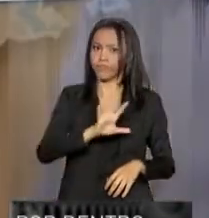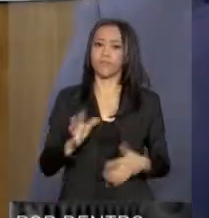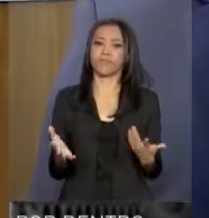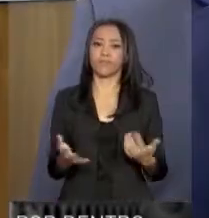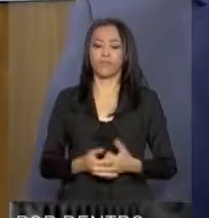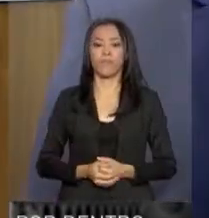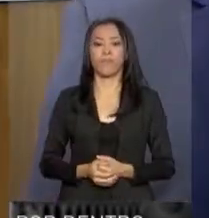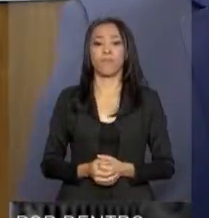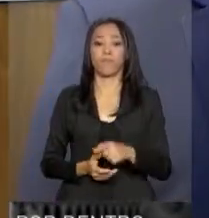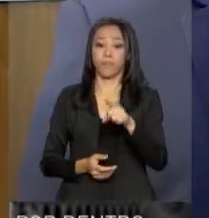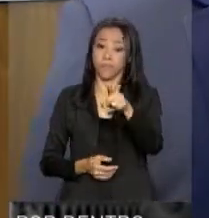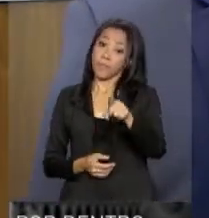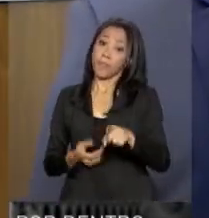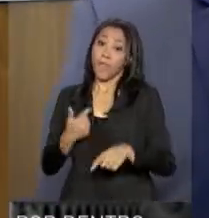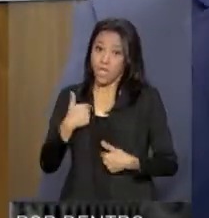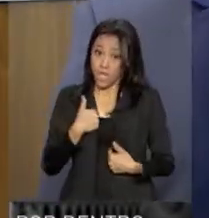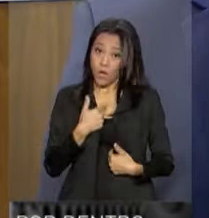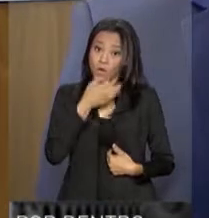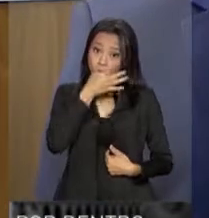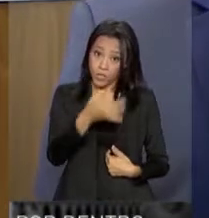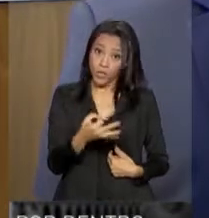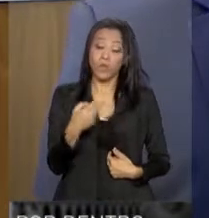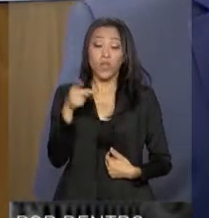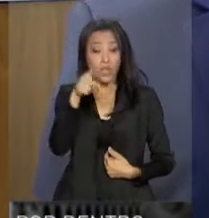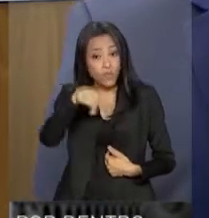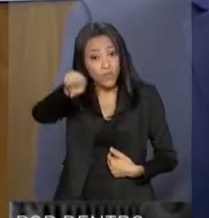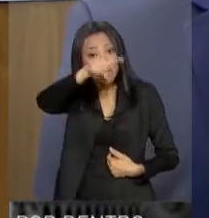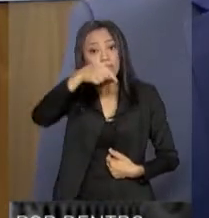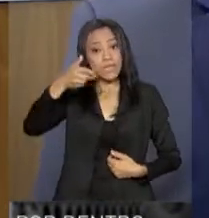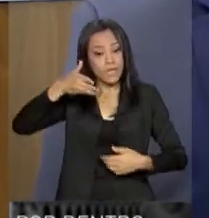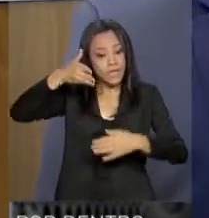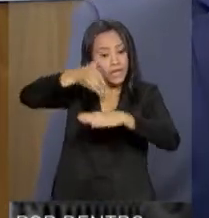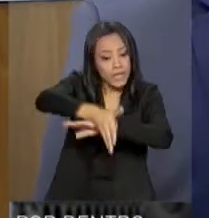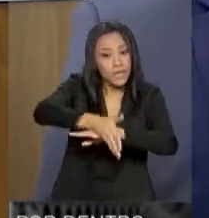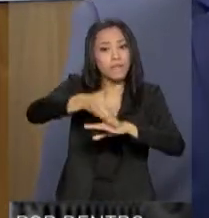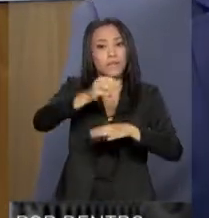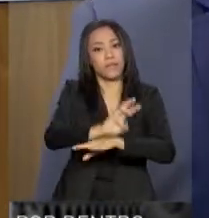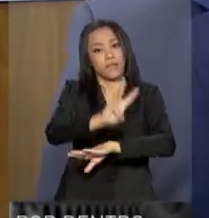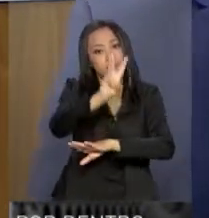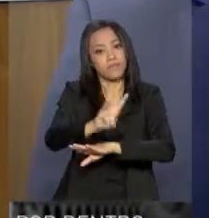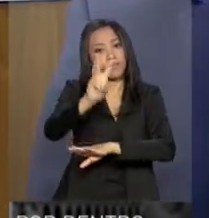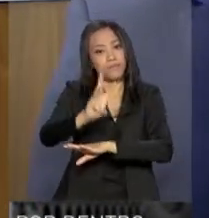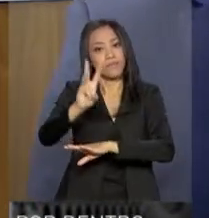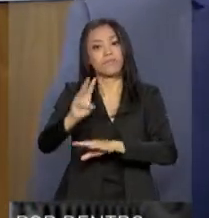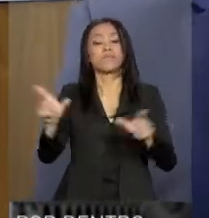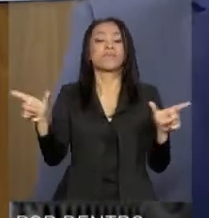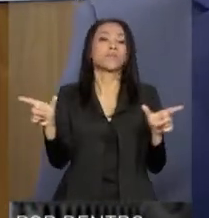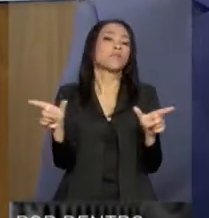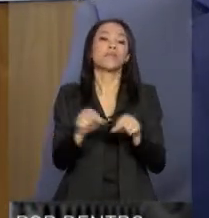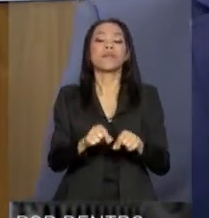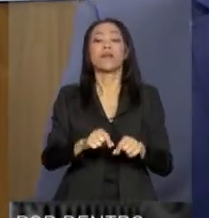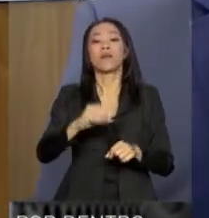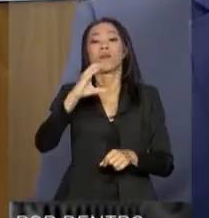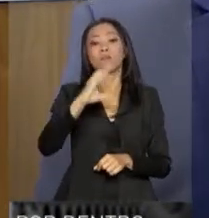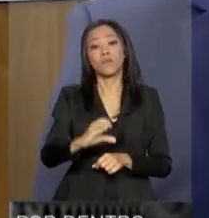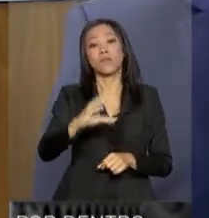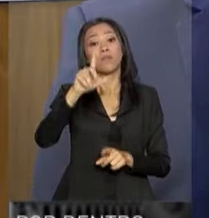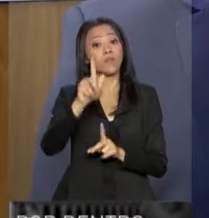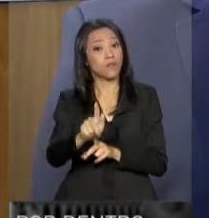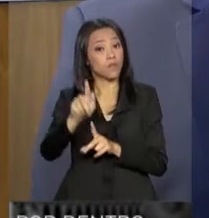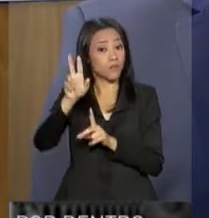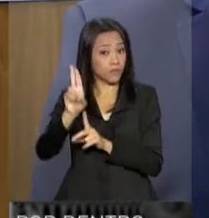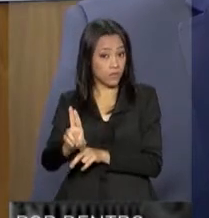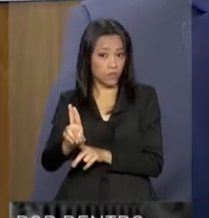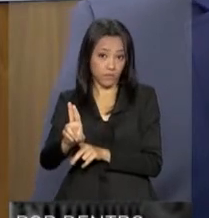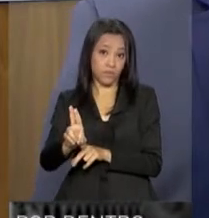sugiro ao cidadão que entra na página do nosso ministério da transparência da controladoria-geral da união nós vamos ter um link para o portal da transparência no